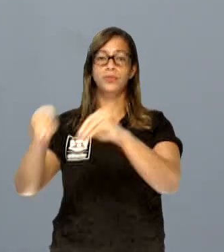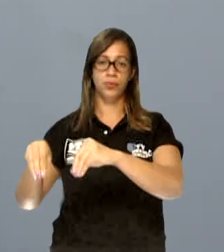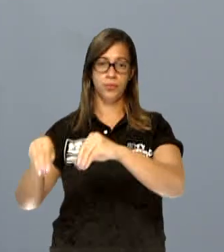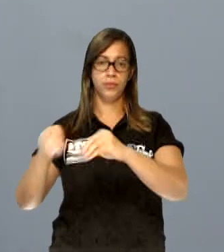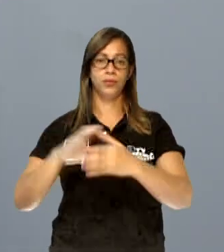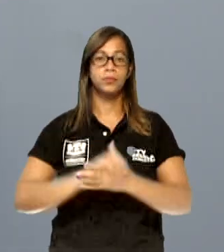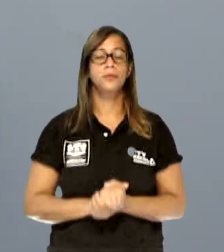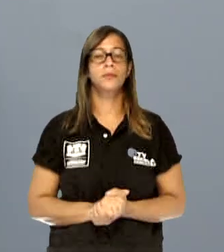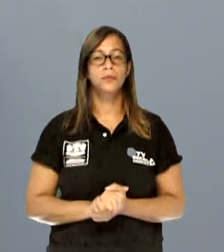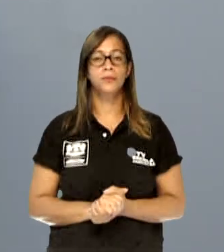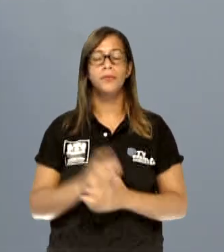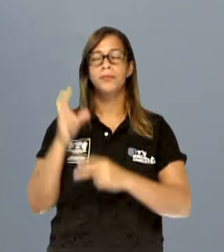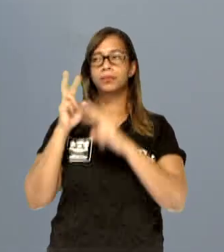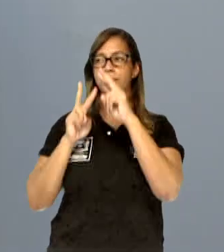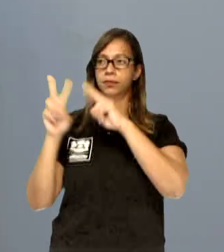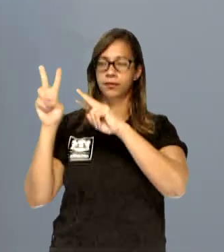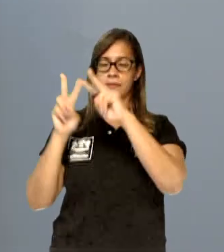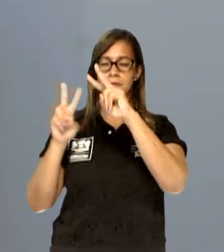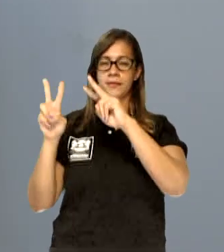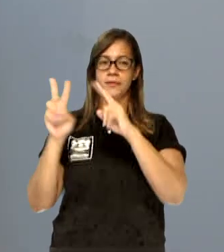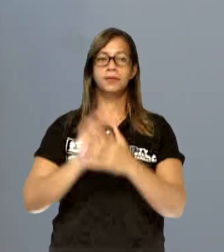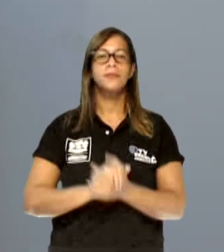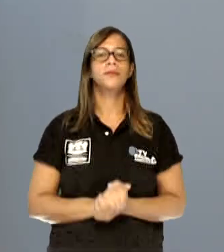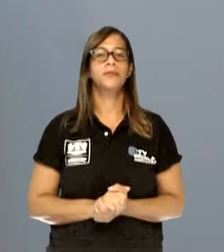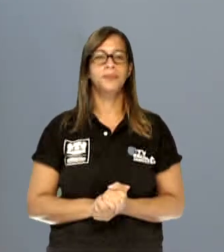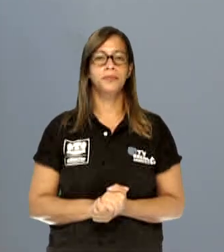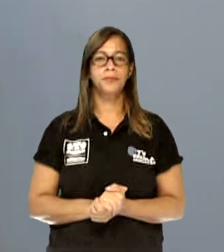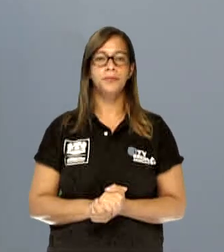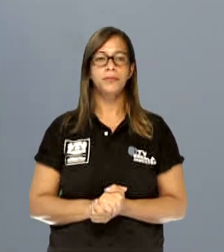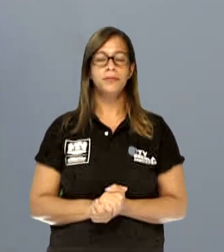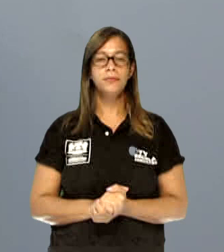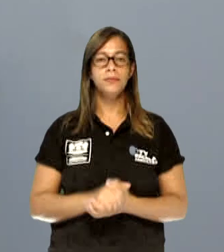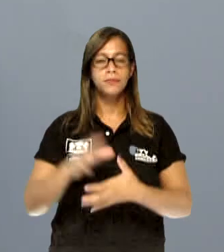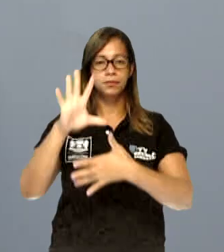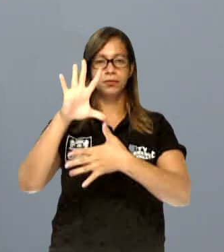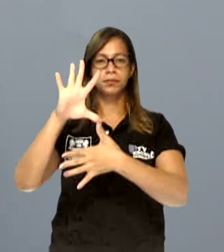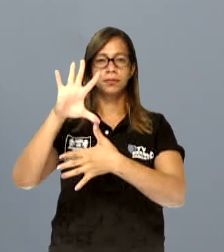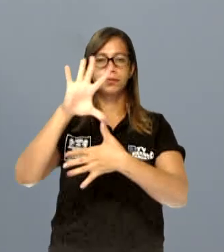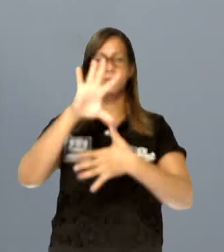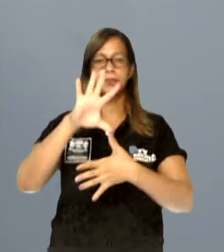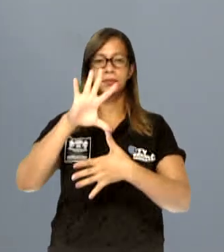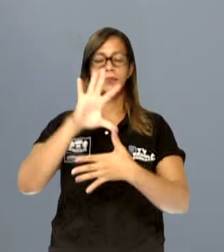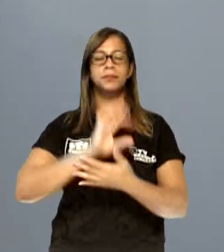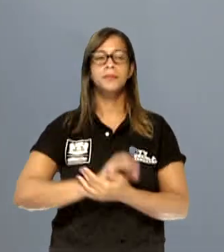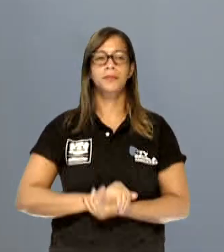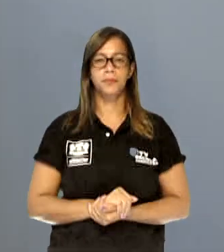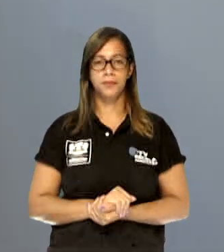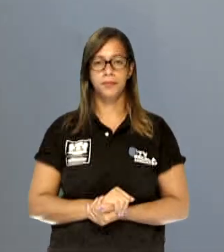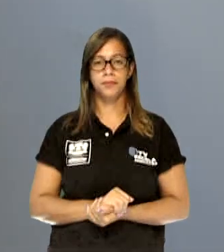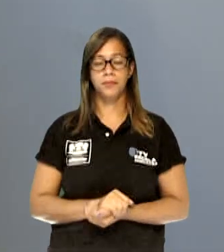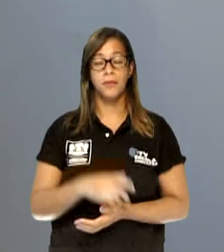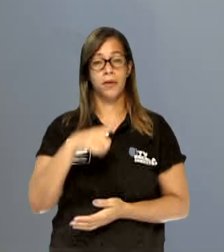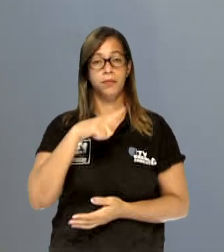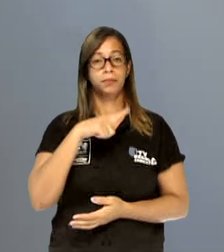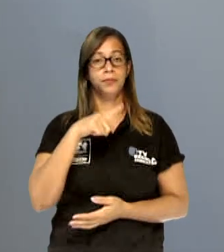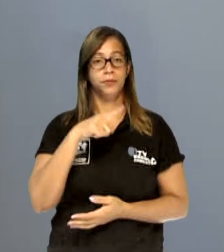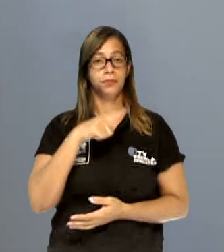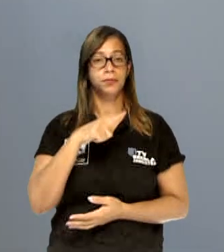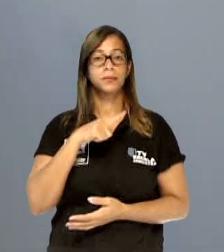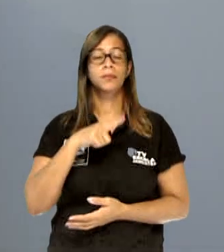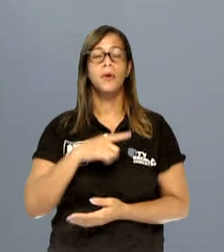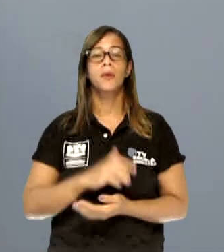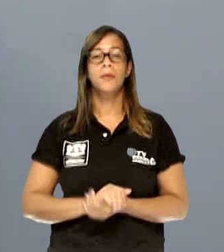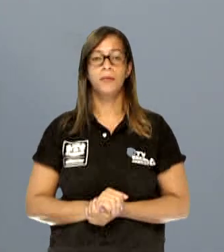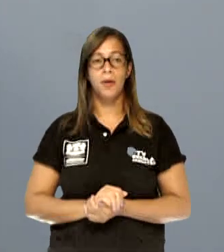Então, preste atenção aqui a esses dois mapas, tá? À sua direita temos o mapa político